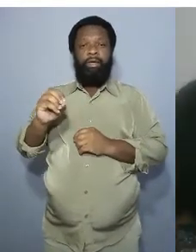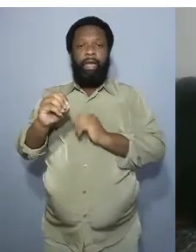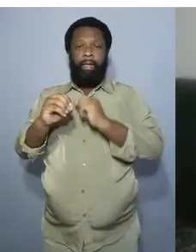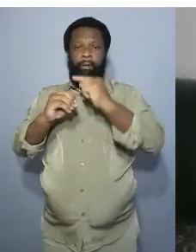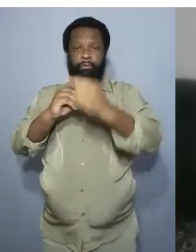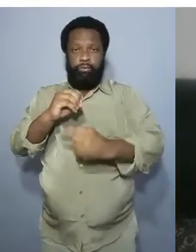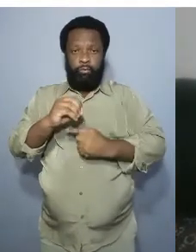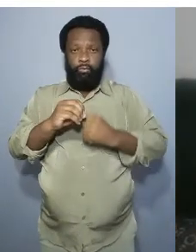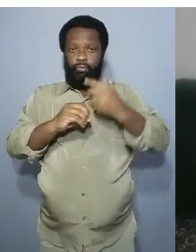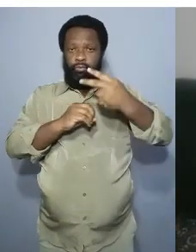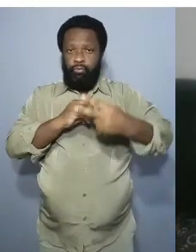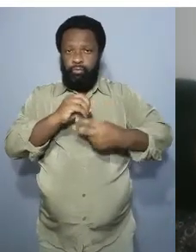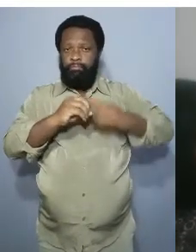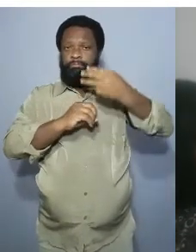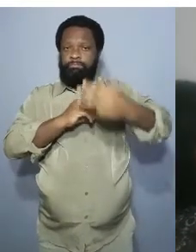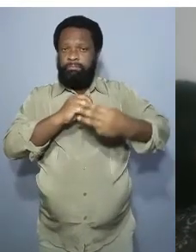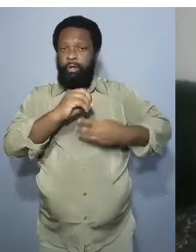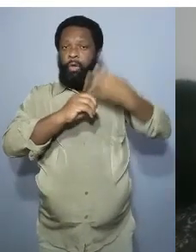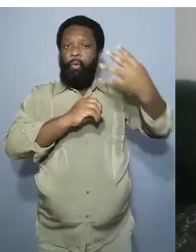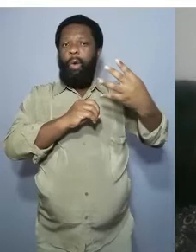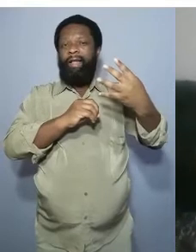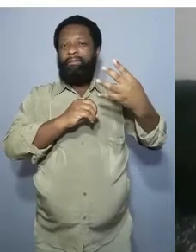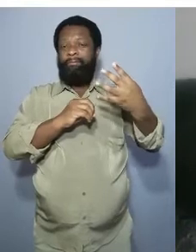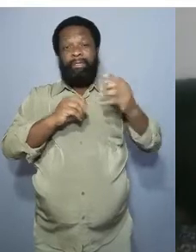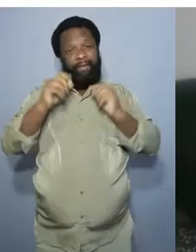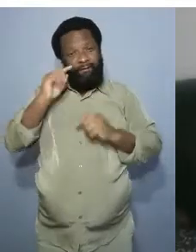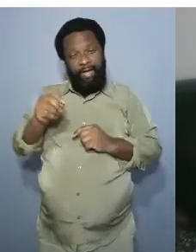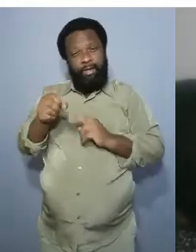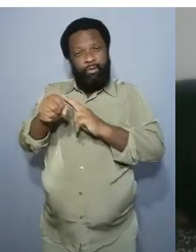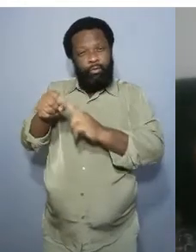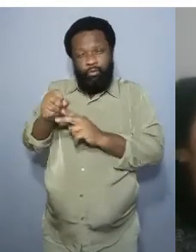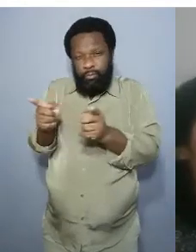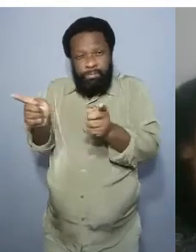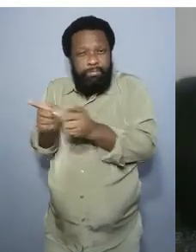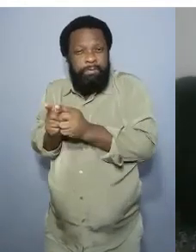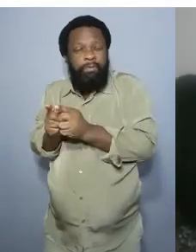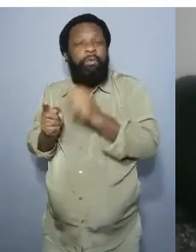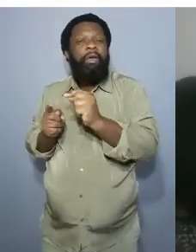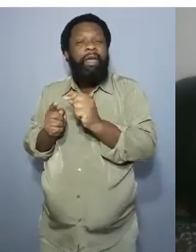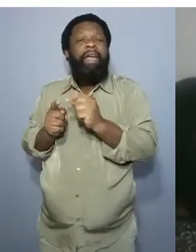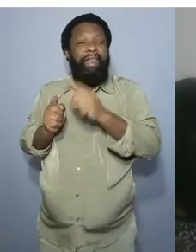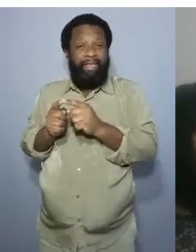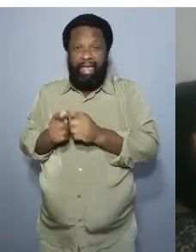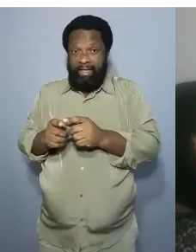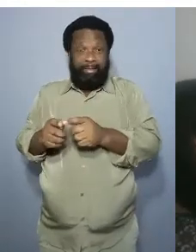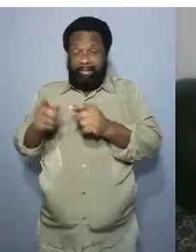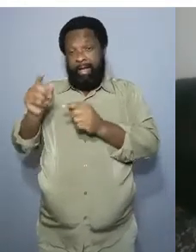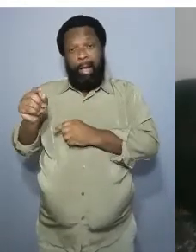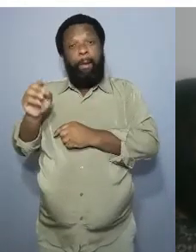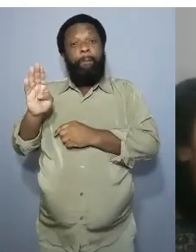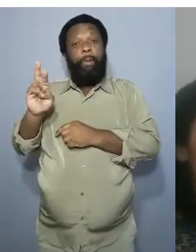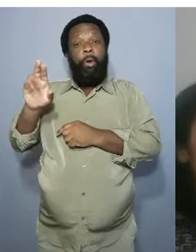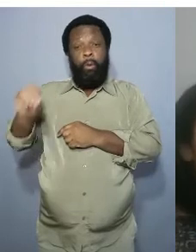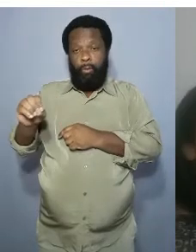camadas. Pessoal, como aqui fica o núcleo, ó, bem pequenininho, nós podemos, então, assumir que o átomo de bromo ele é bem maior